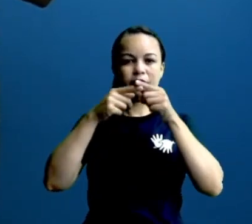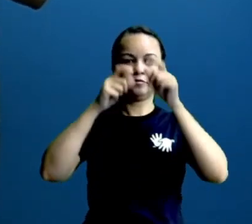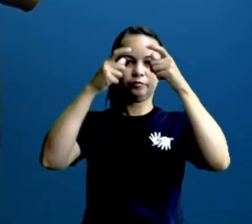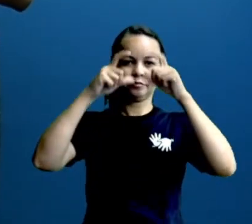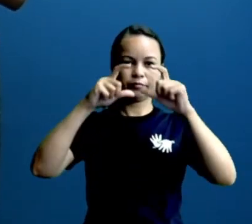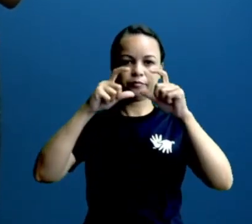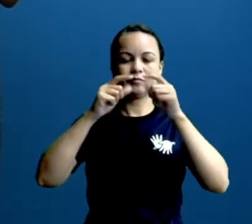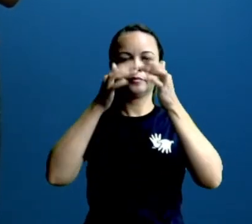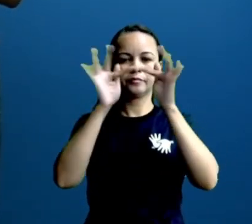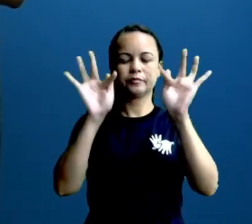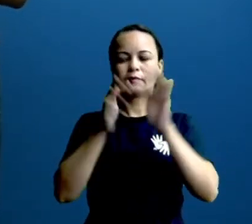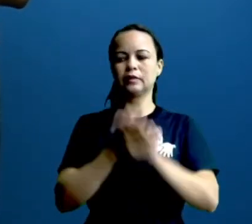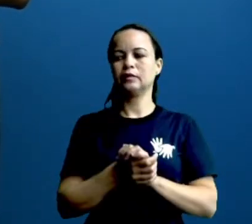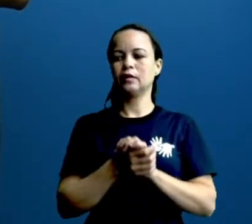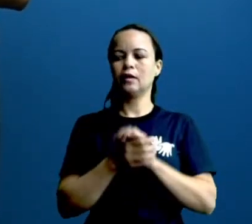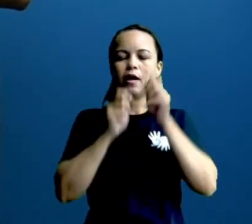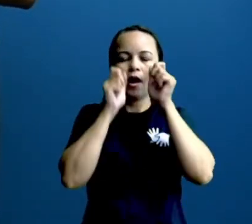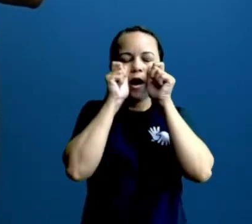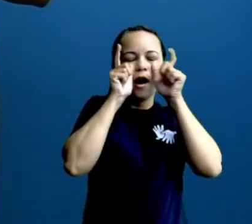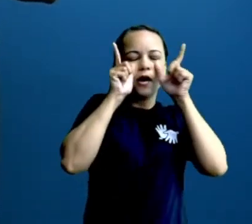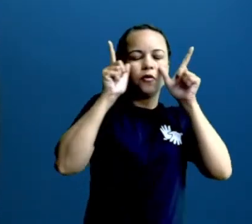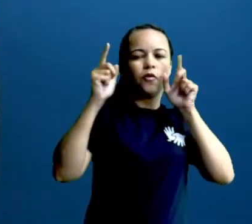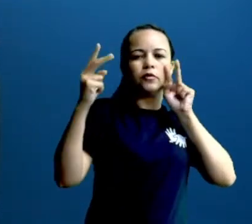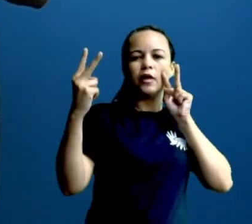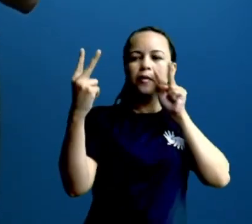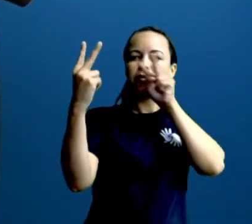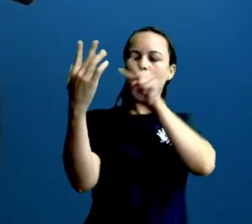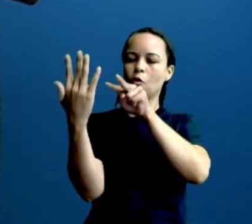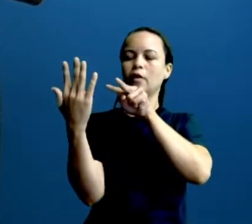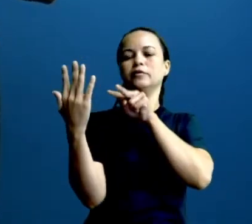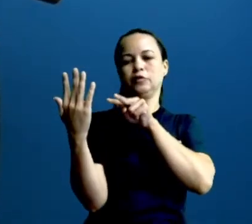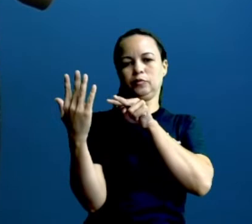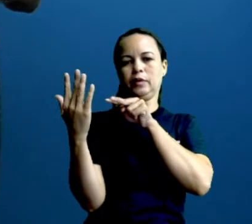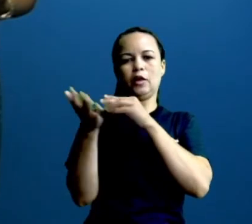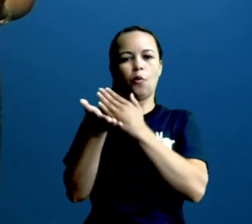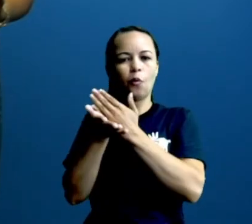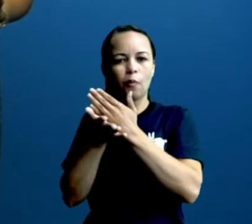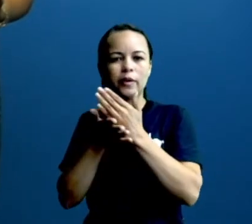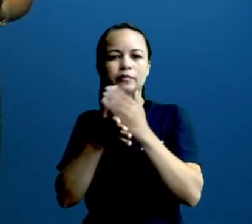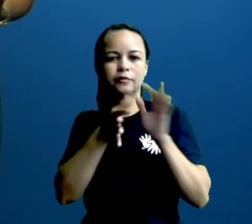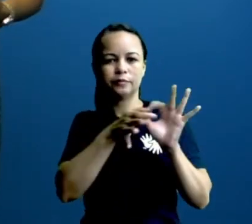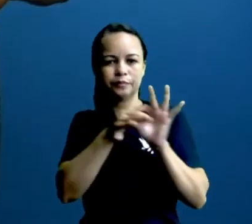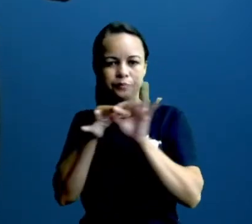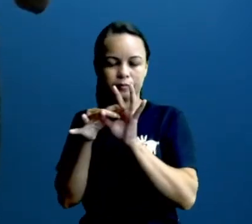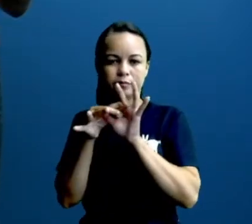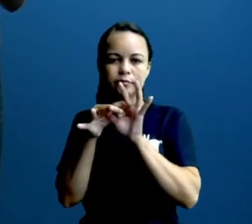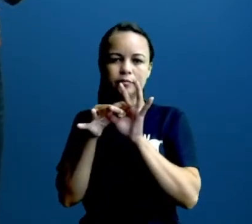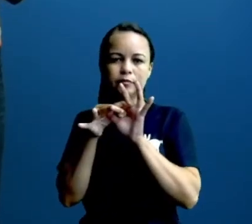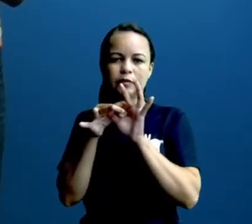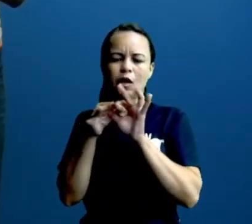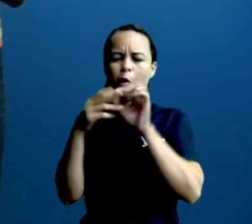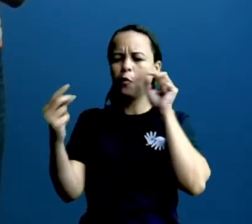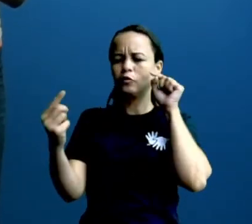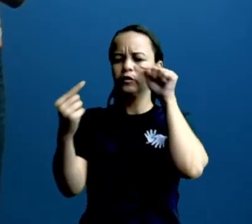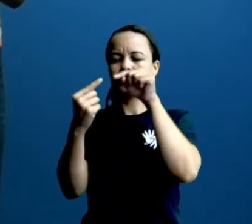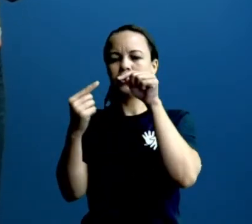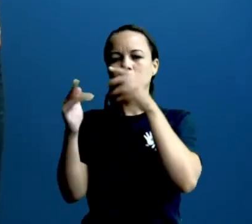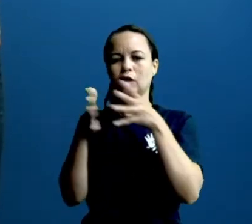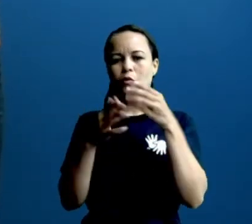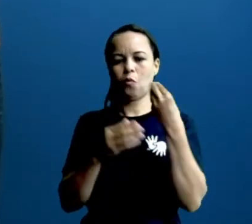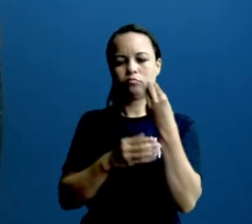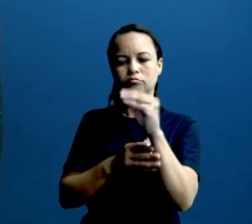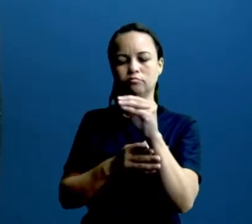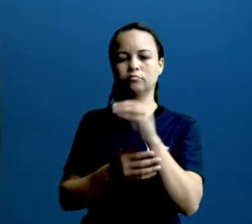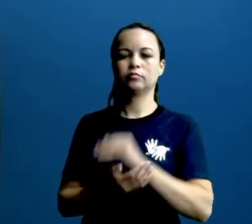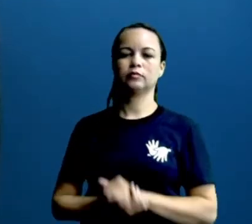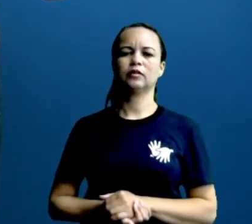diz, acordei e me olhei no espelho. Gente, isso aí é o início, é o contexto, tá? É o ponto de vista colocado ali.